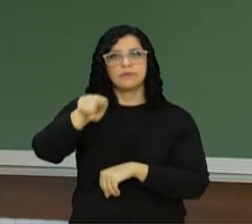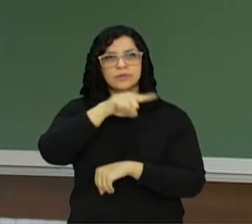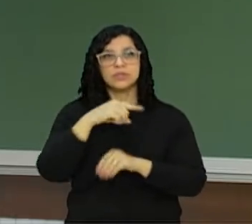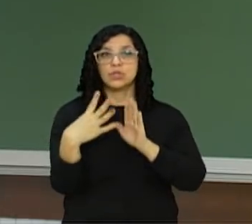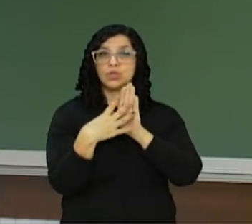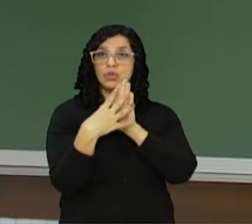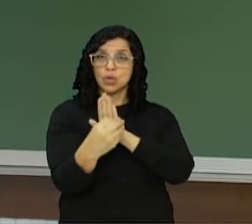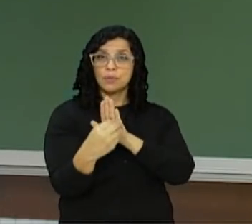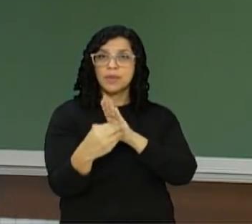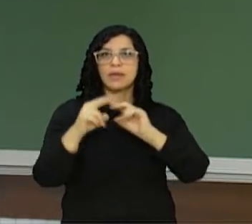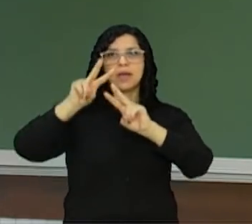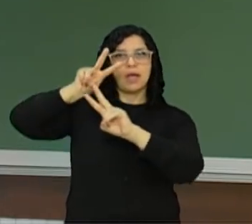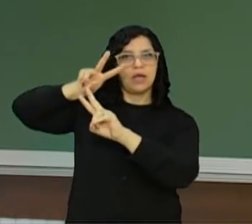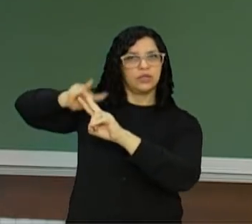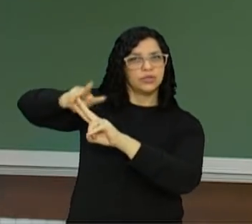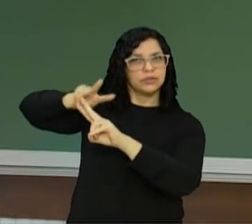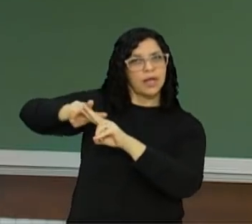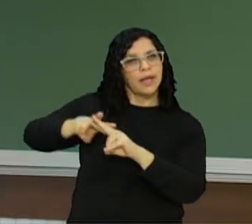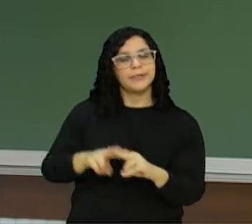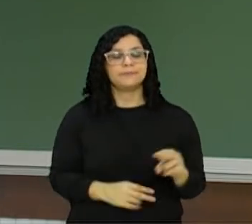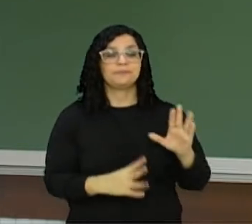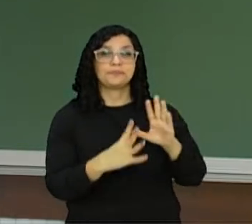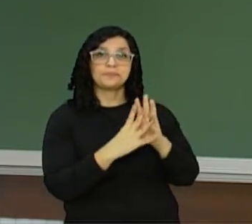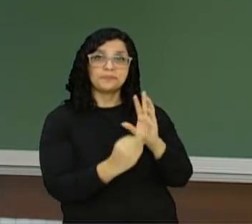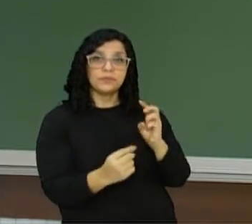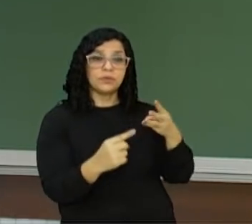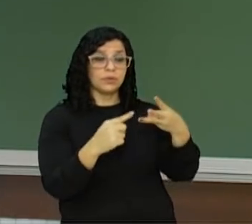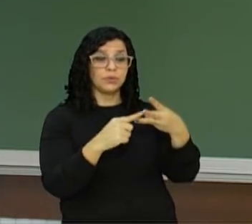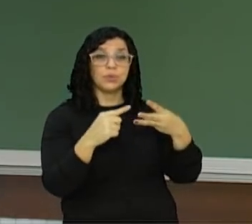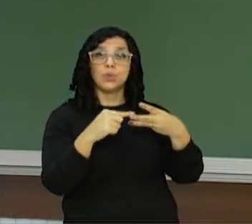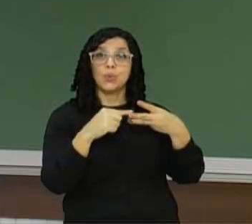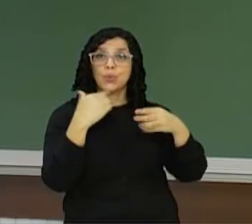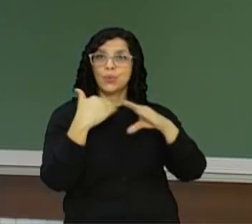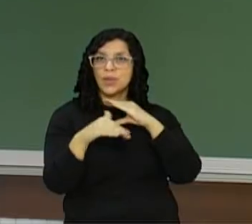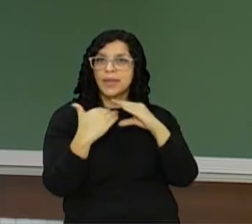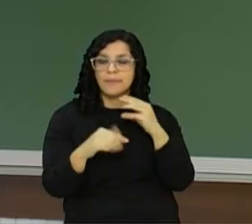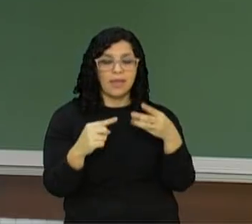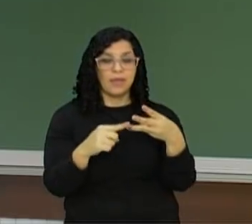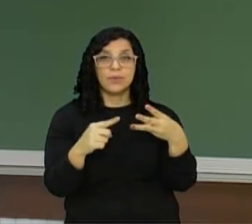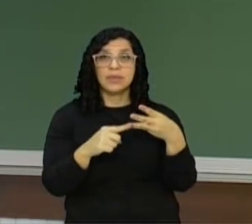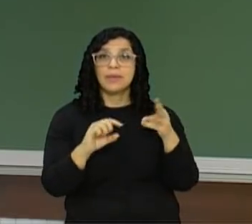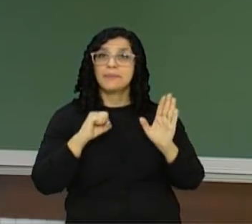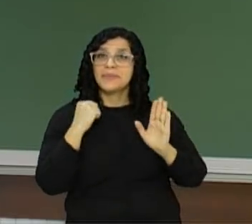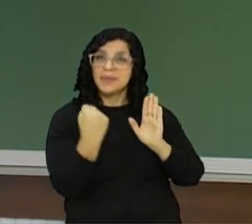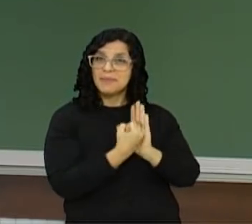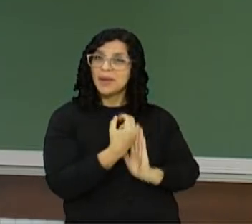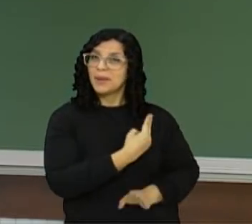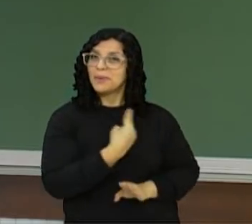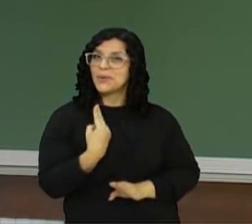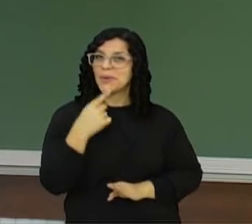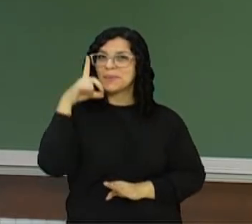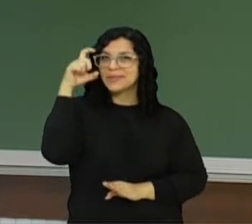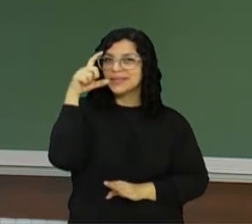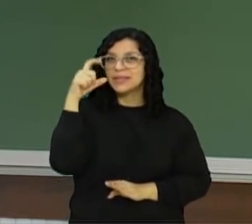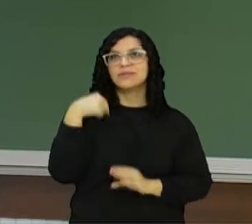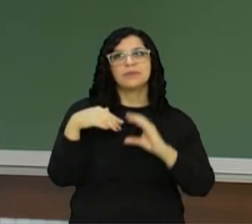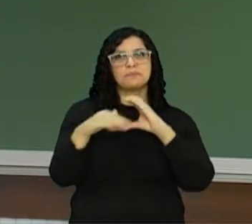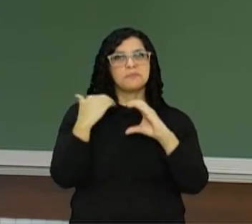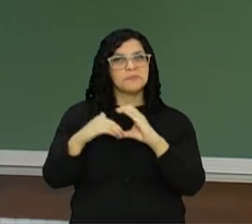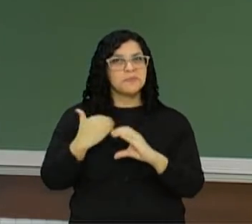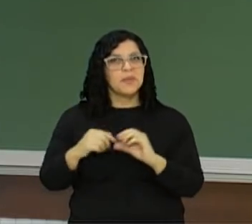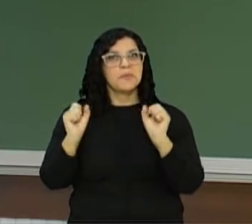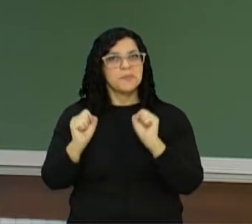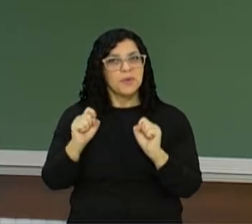vocês copiarem a hashtag, copiarem o e-mail e a minha marca, o meu nome do Instagram, para que